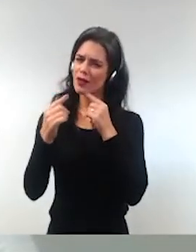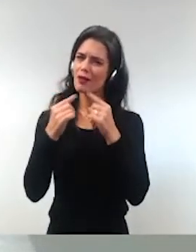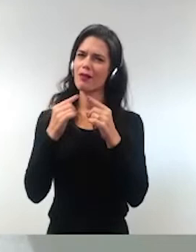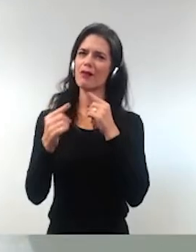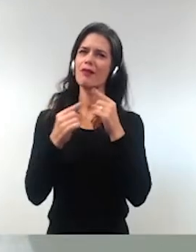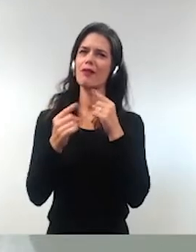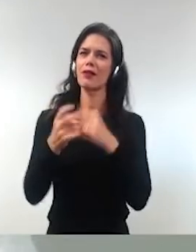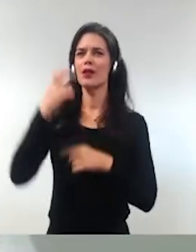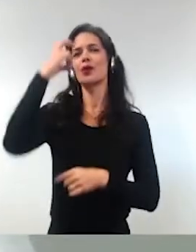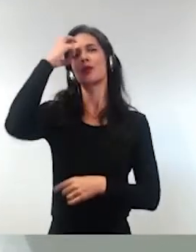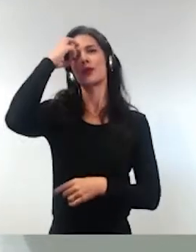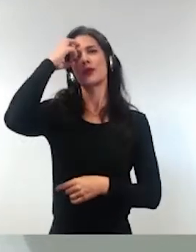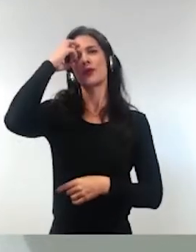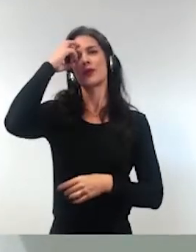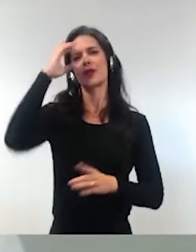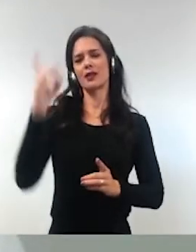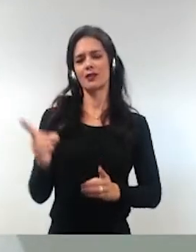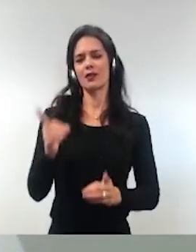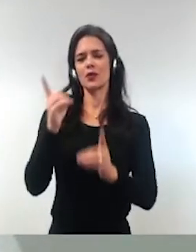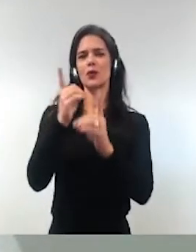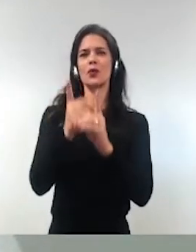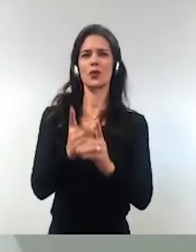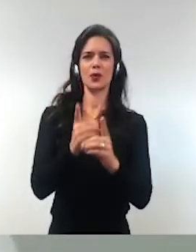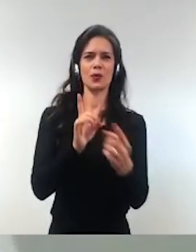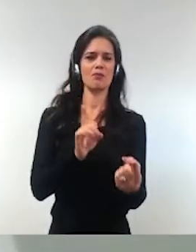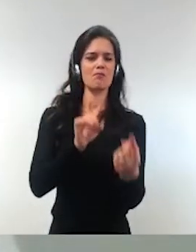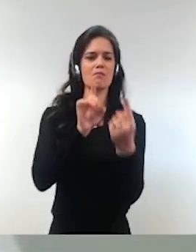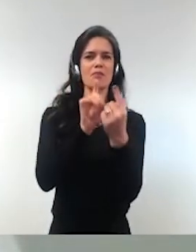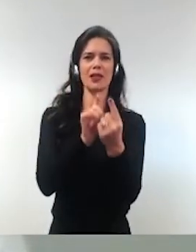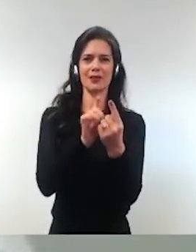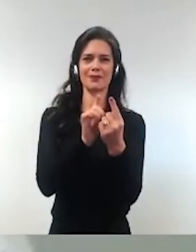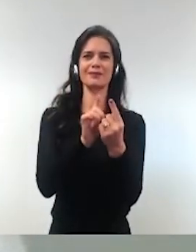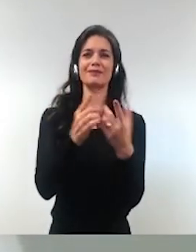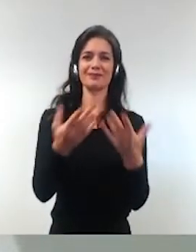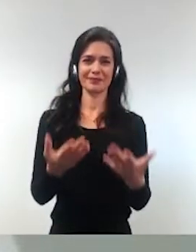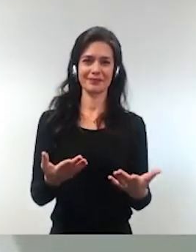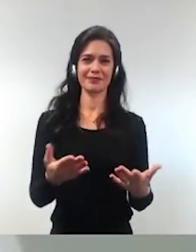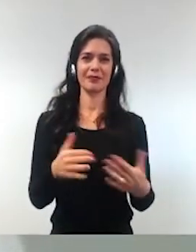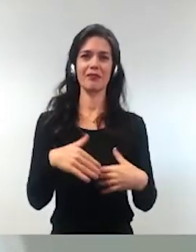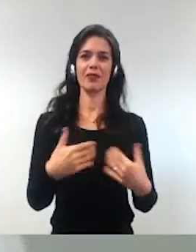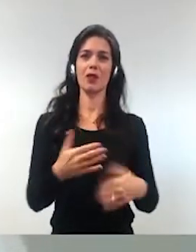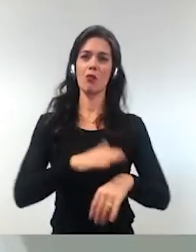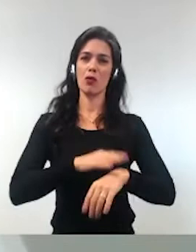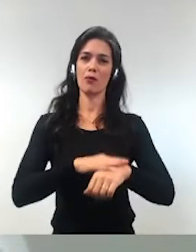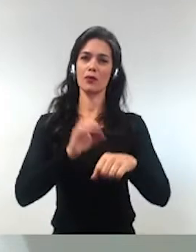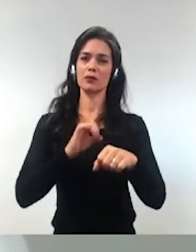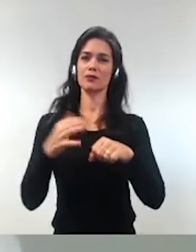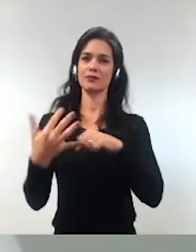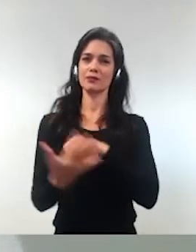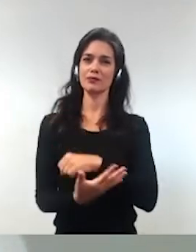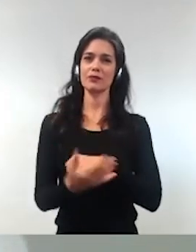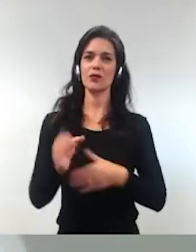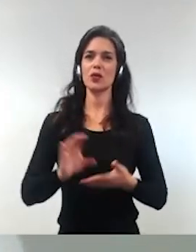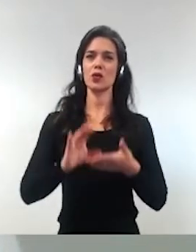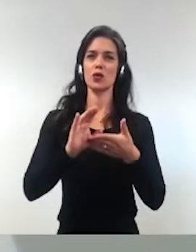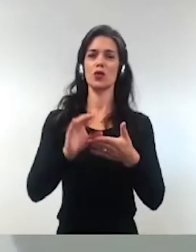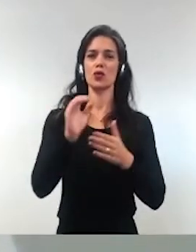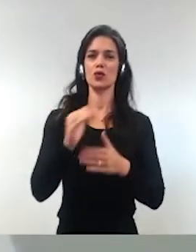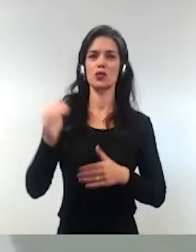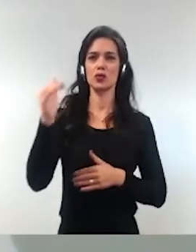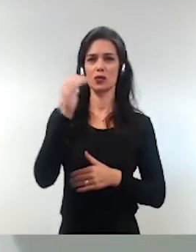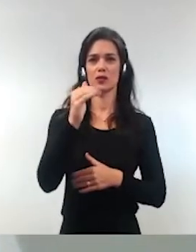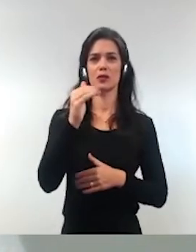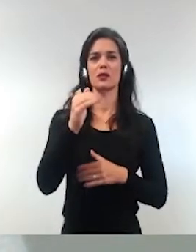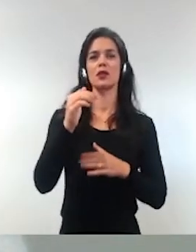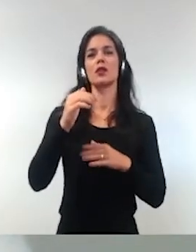da cultura da aproximação entre os litigantes. E quando chegou a pandemia, o Conselho Superior da Justiça